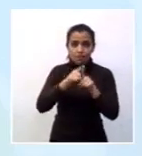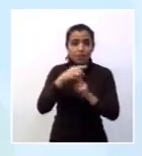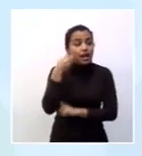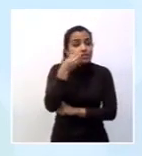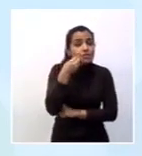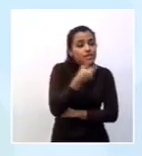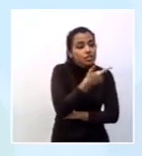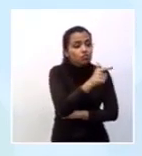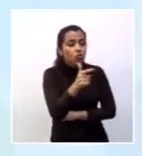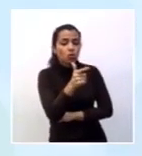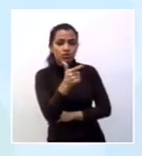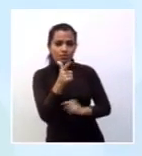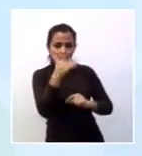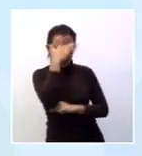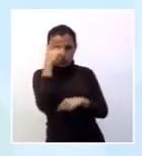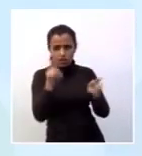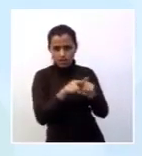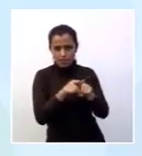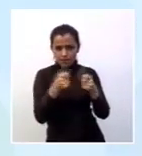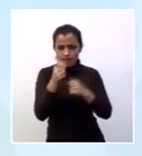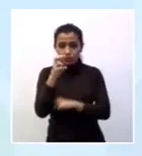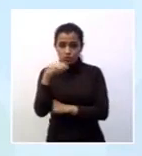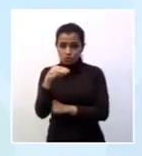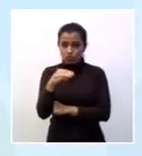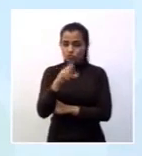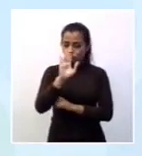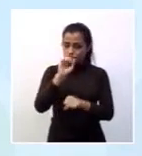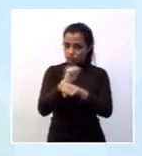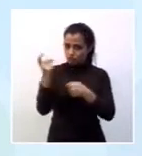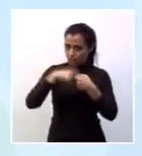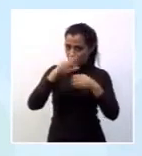outras pessoas, tá? Então, eu vou dar 5 minutinhos e a gente já volta.